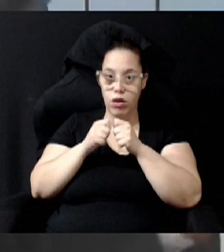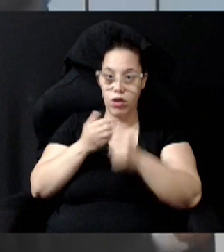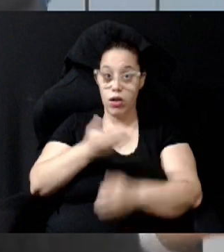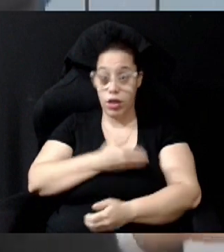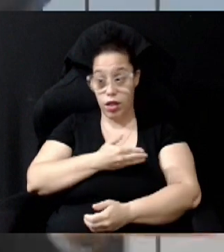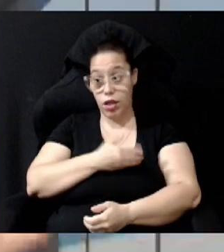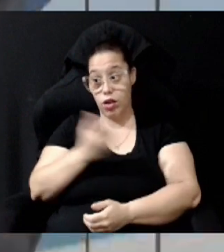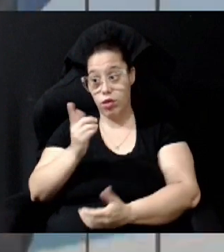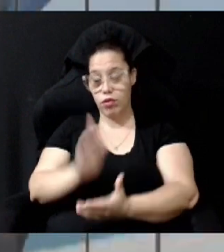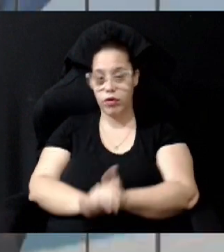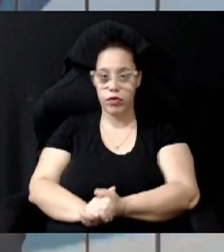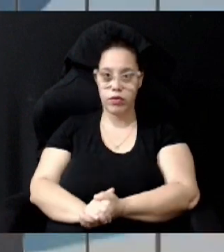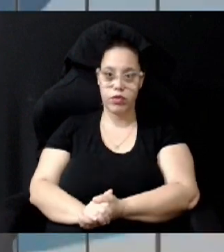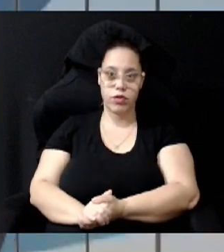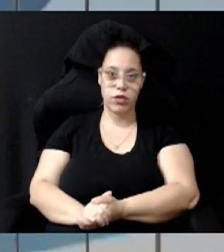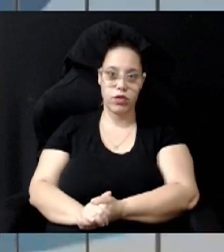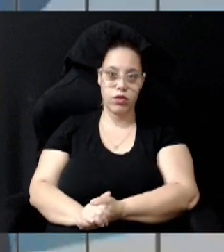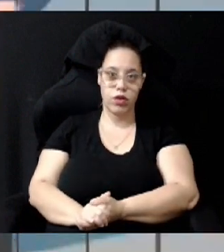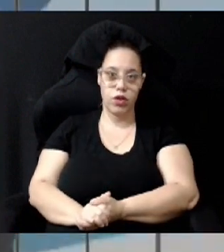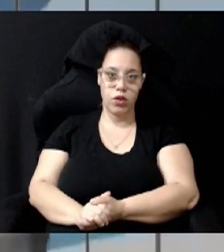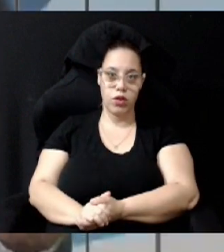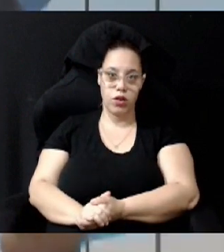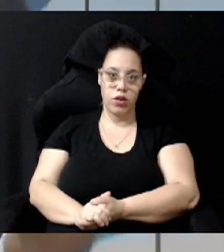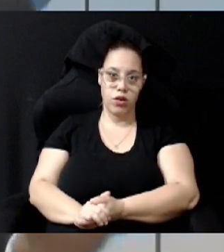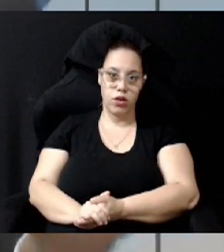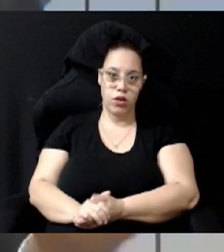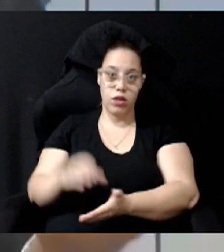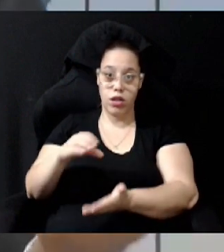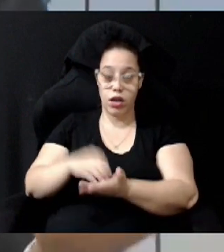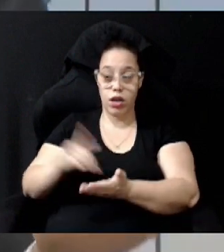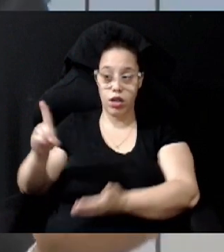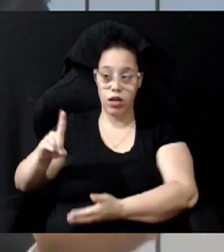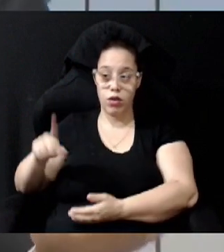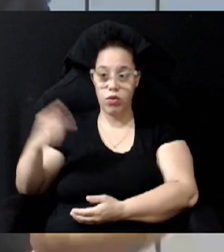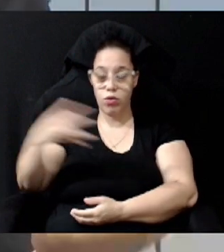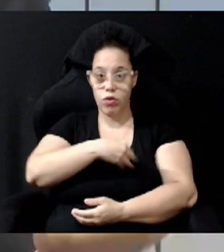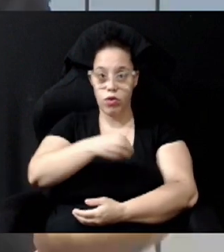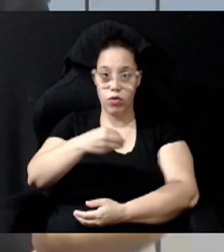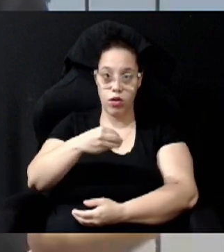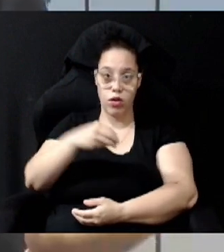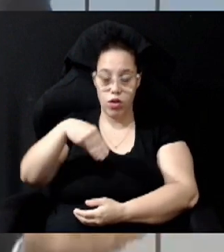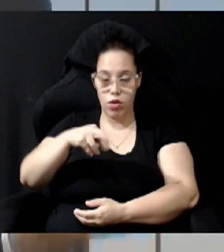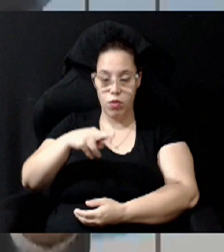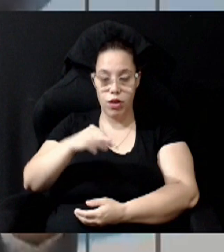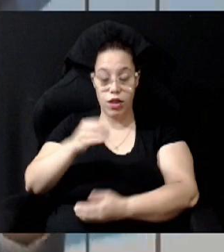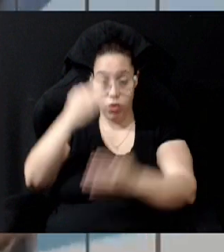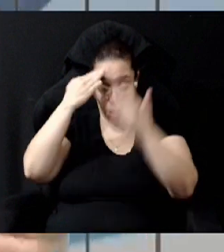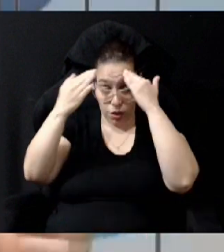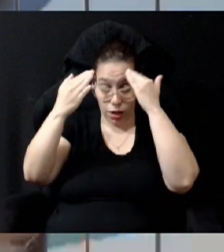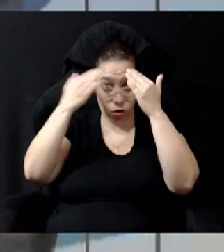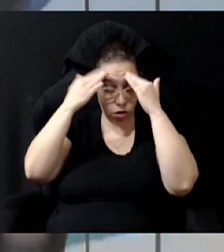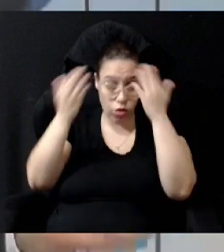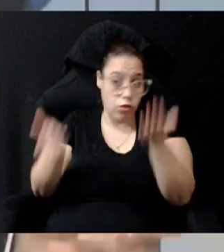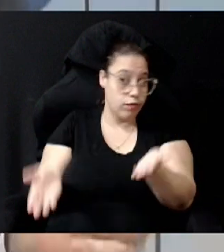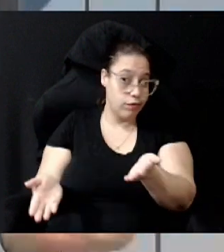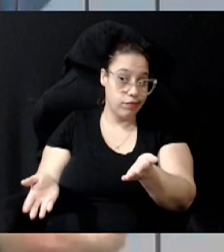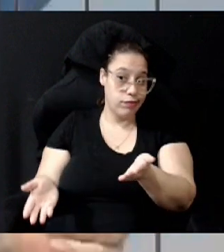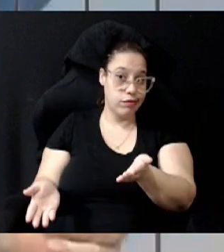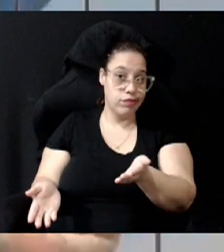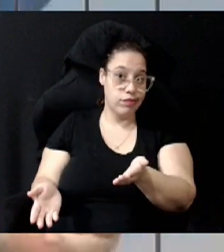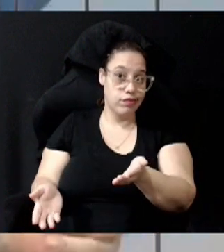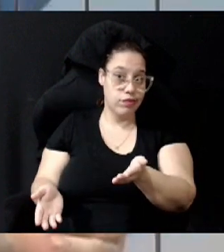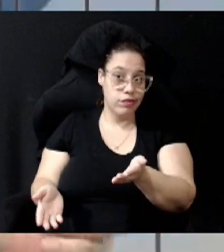sou um conservador de centro-direita para o meu outro filho mais novo, para o Matheus, que é psicólogo. Uau. Quer dizer, então, olha o